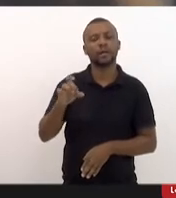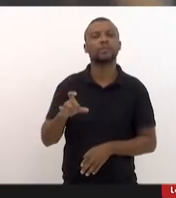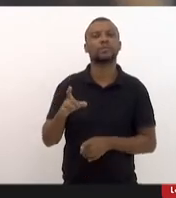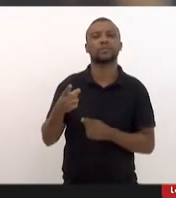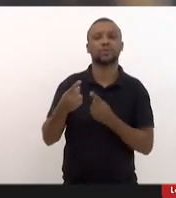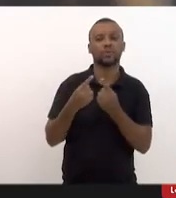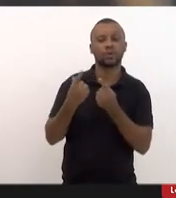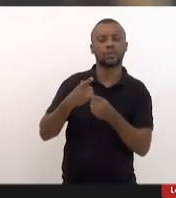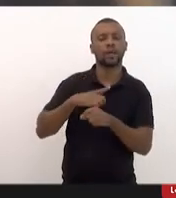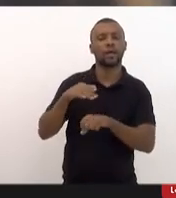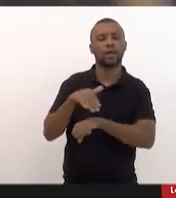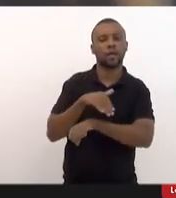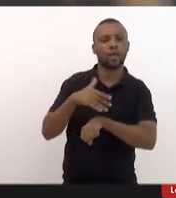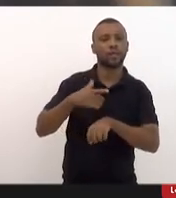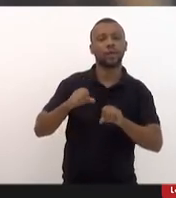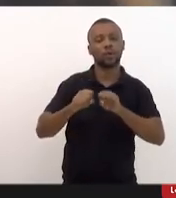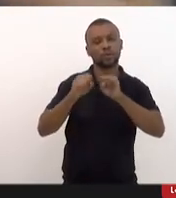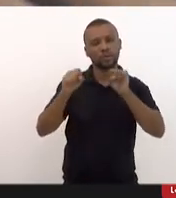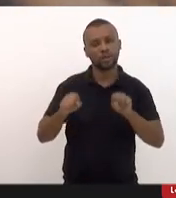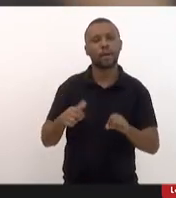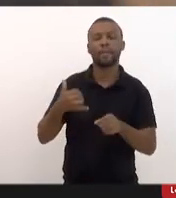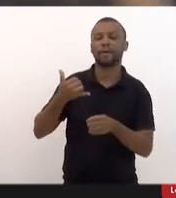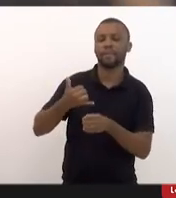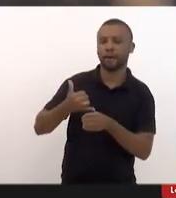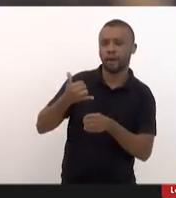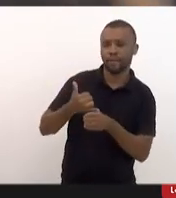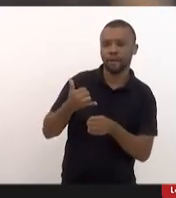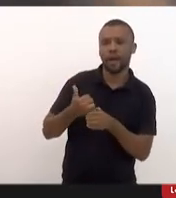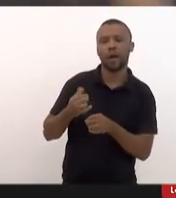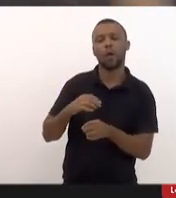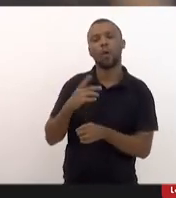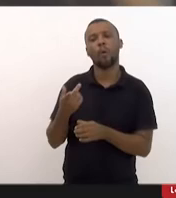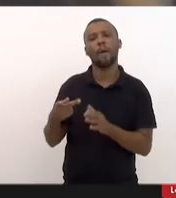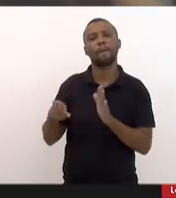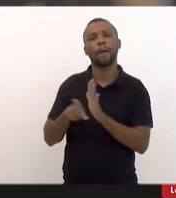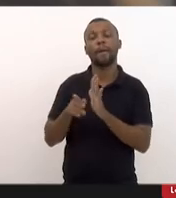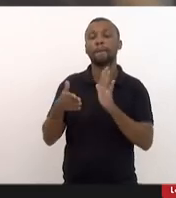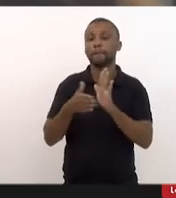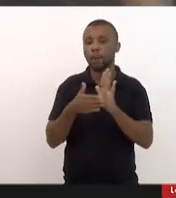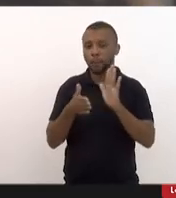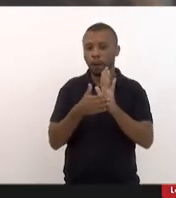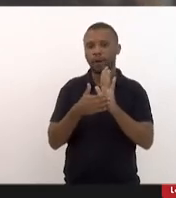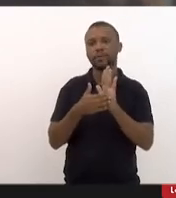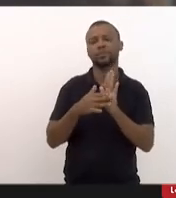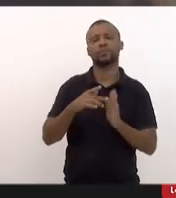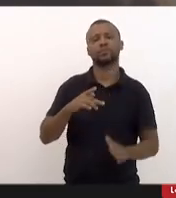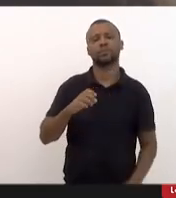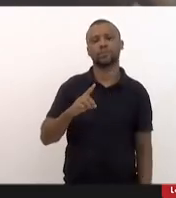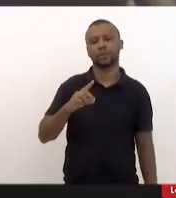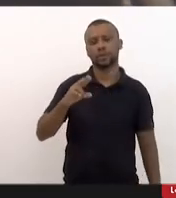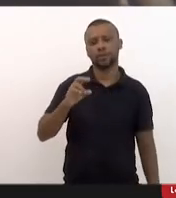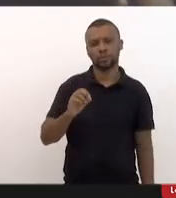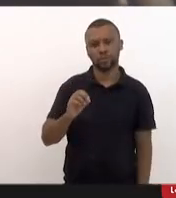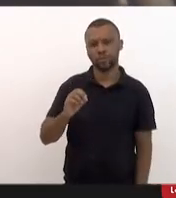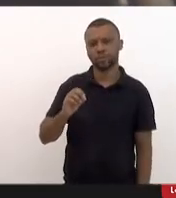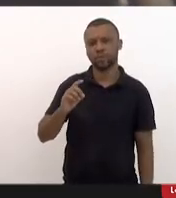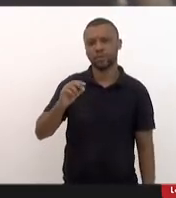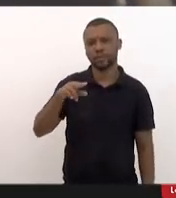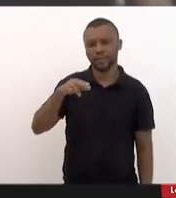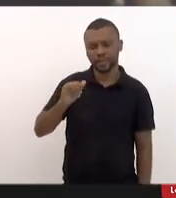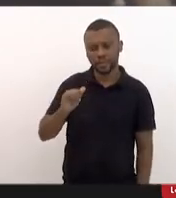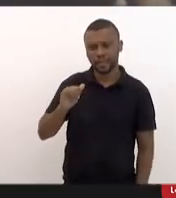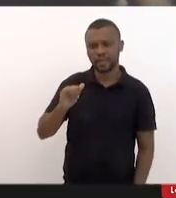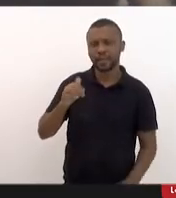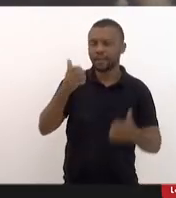né? De um sistema ferroviário, a própria proposta do PDUI fala da questão da